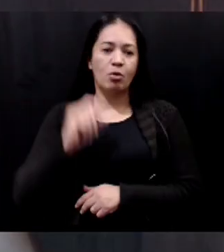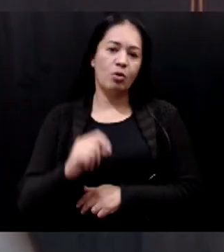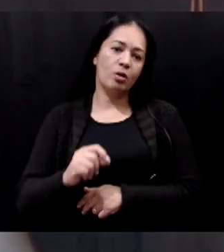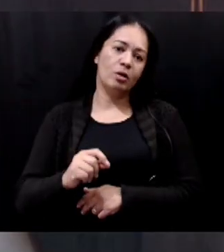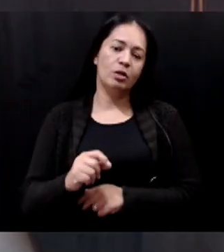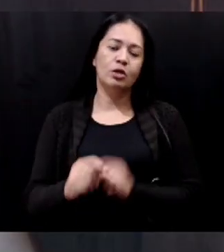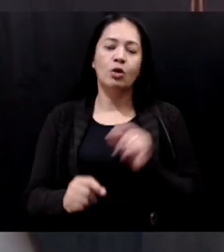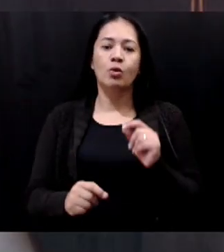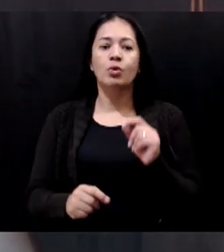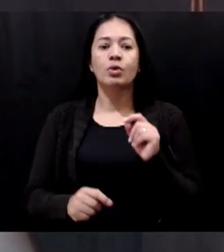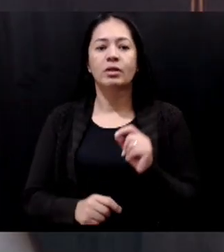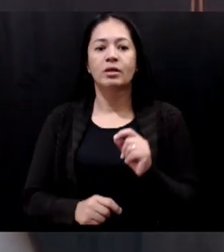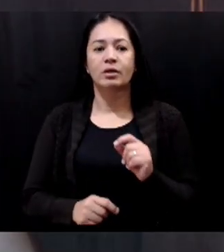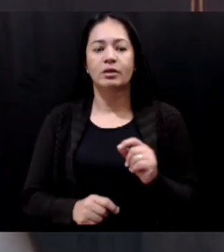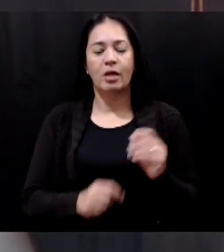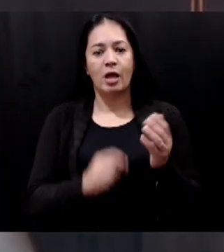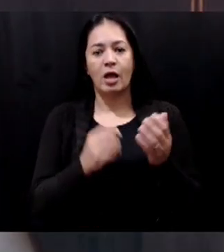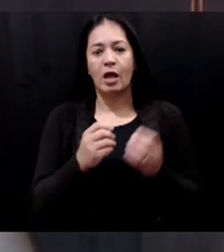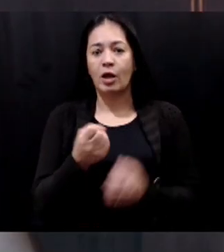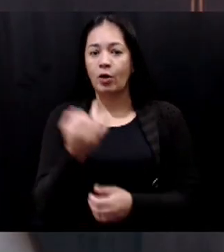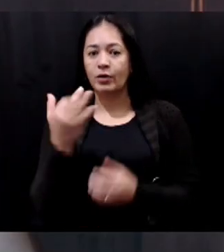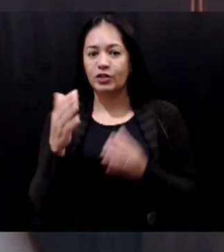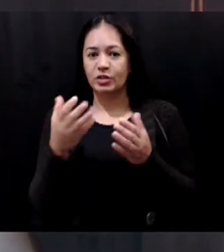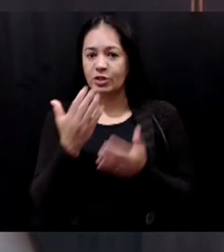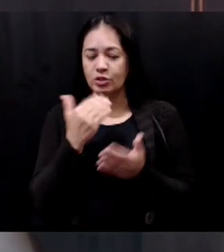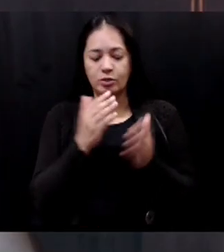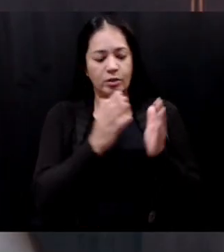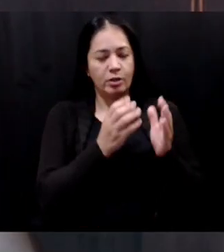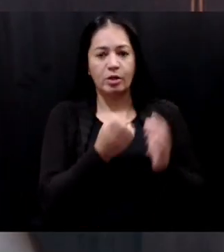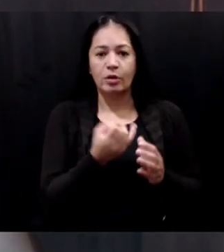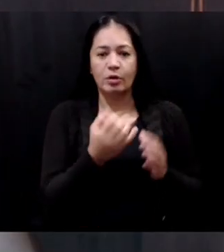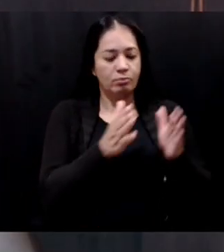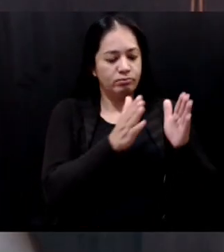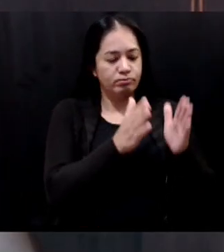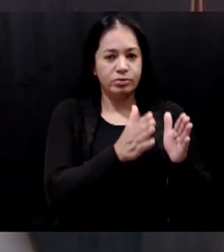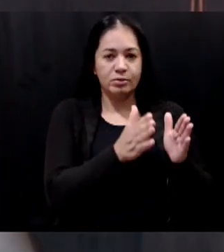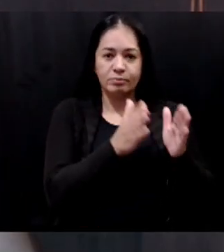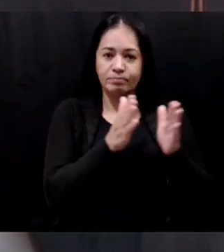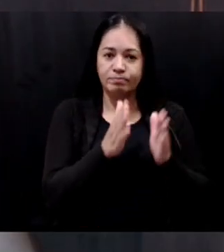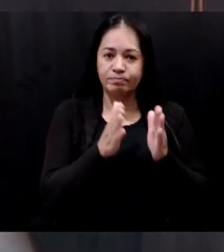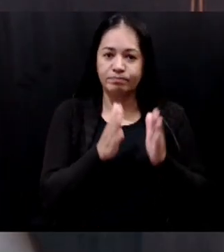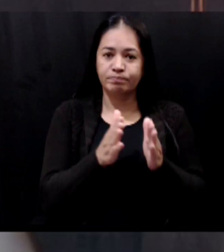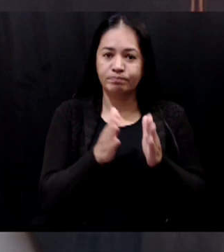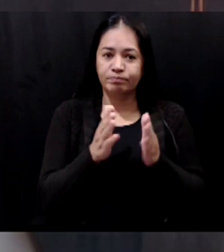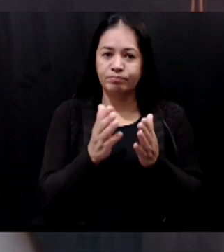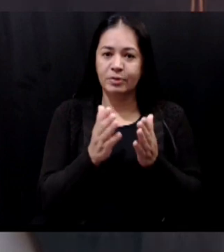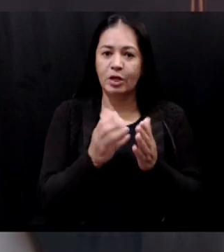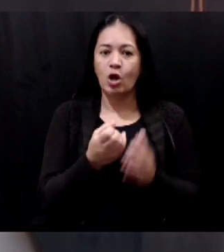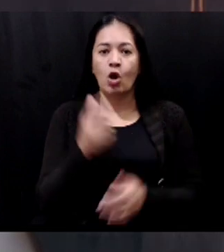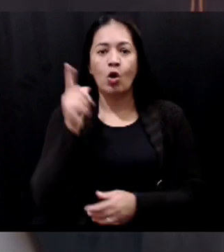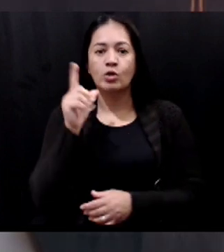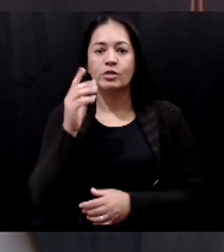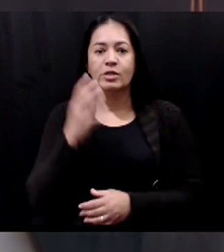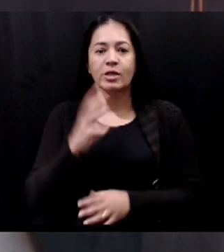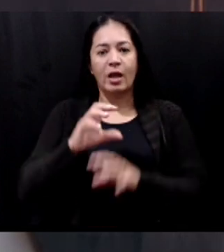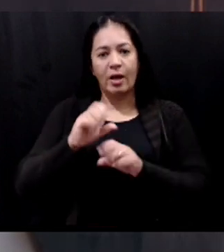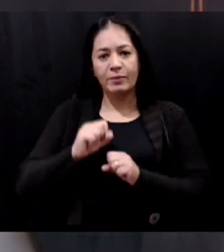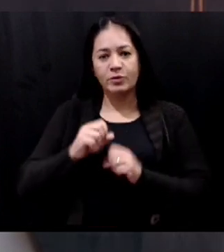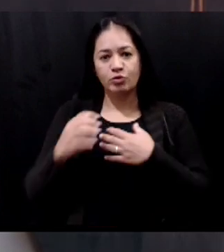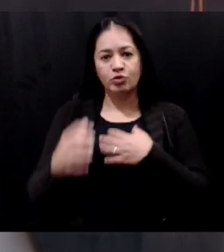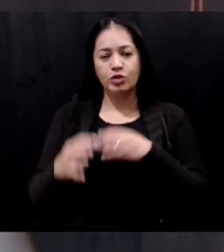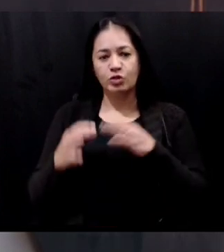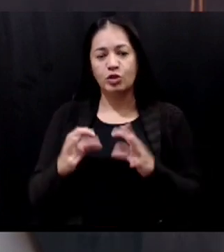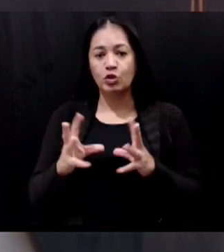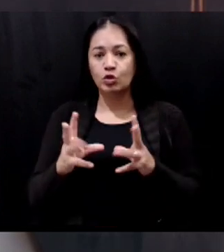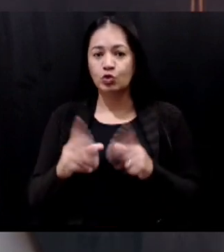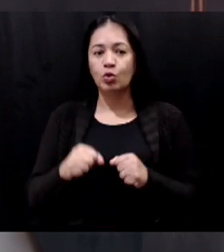é fracionar realmente os alimentos para que a gente consiga absorver de maneira adequada todos os nutrientes e